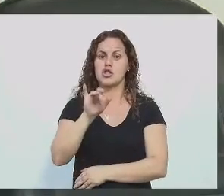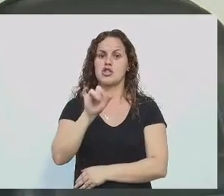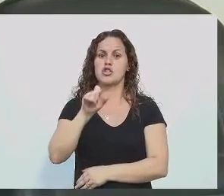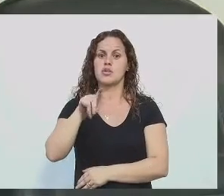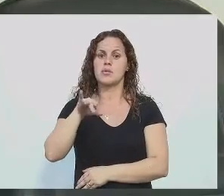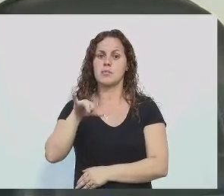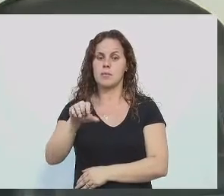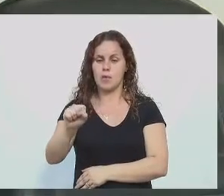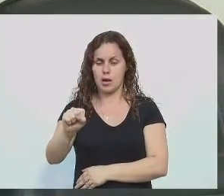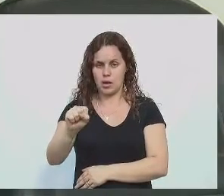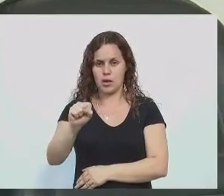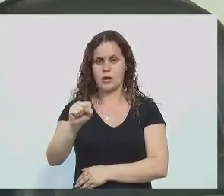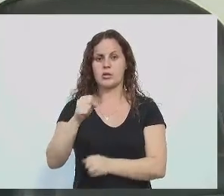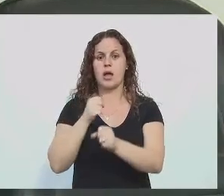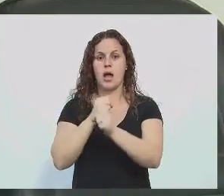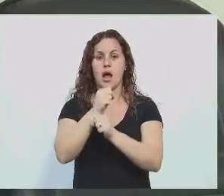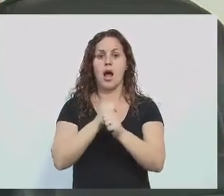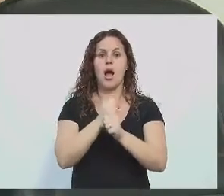IMAS, biênio